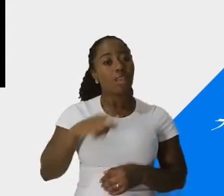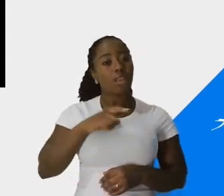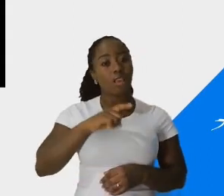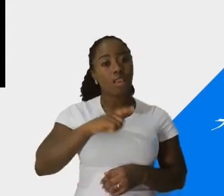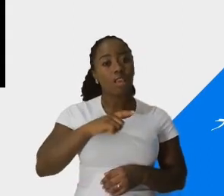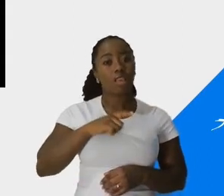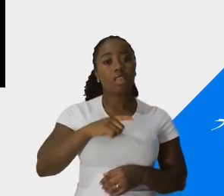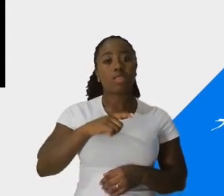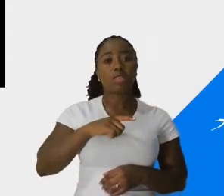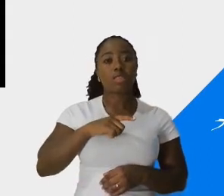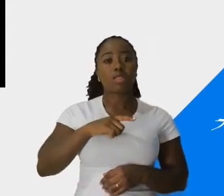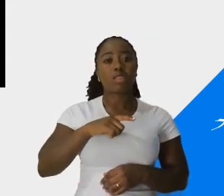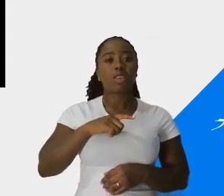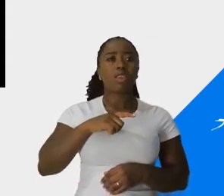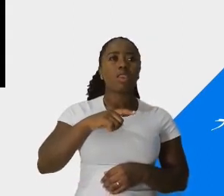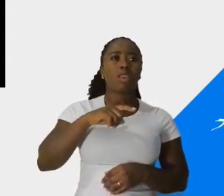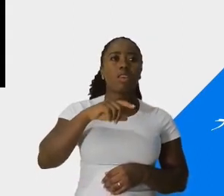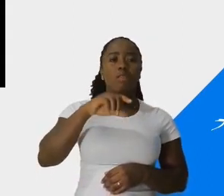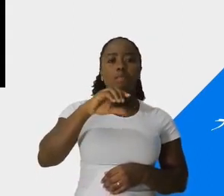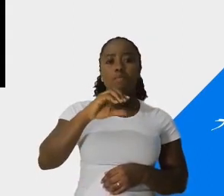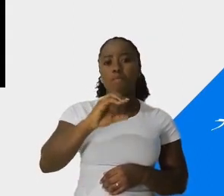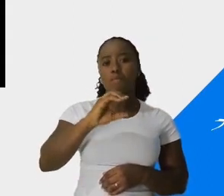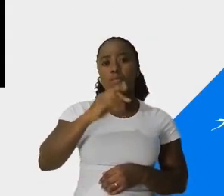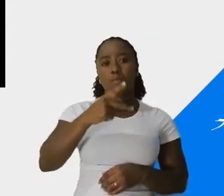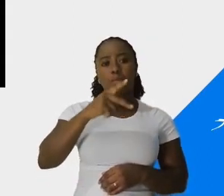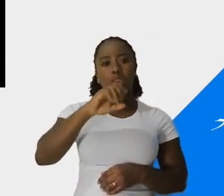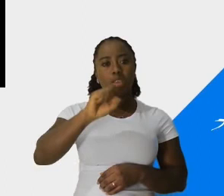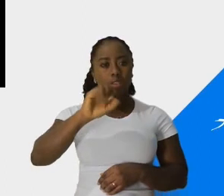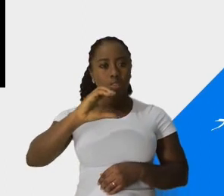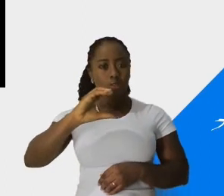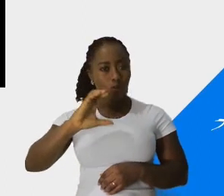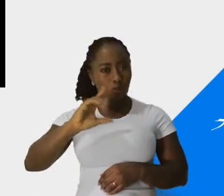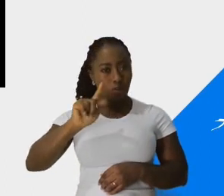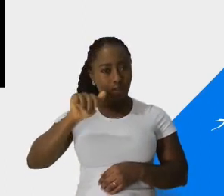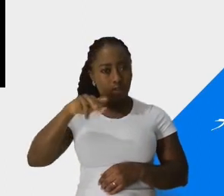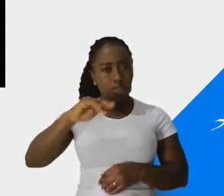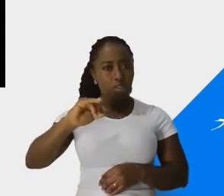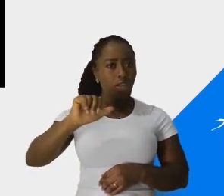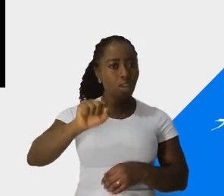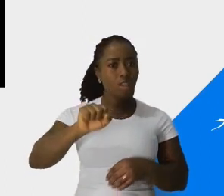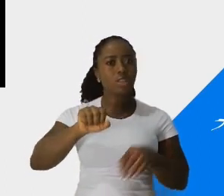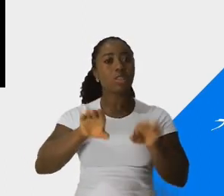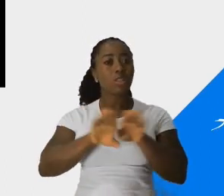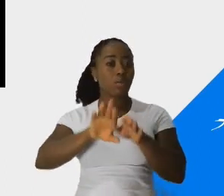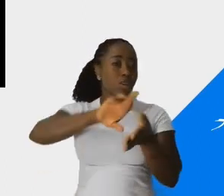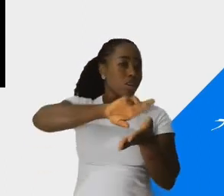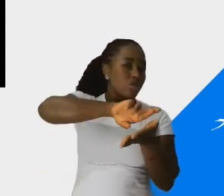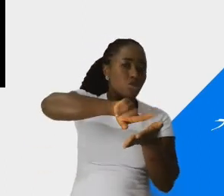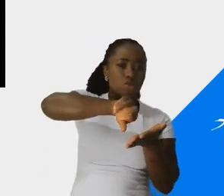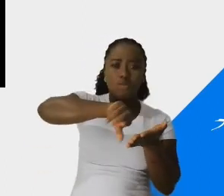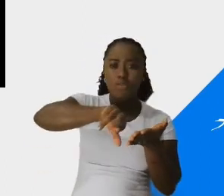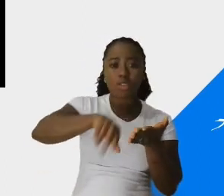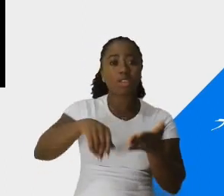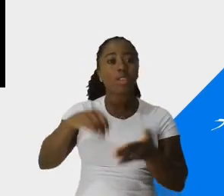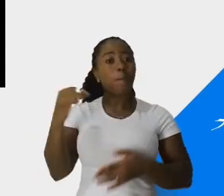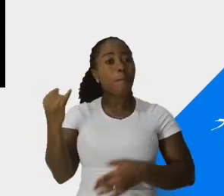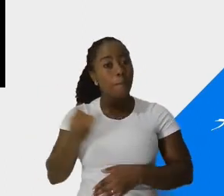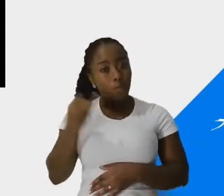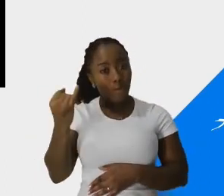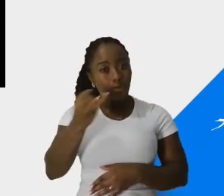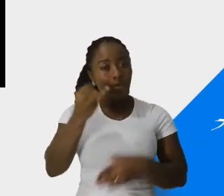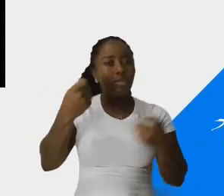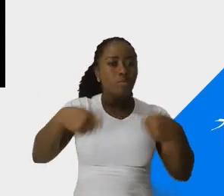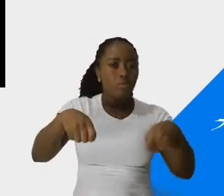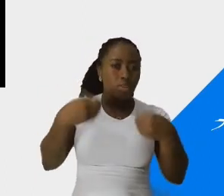psicogênicas, generalizadas, tônico-clônicas, de ausência. Então, a importância de se estudar e entender